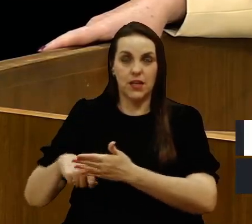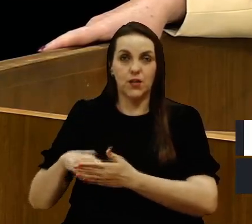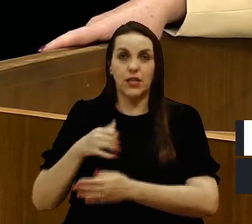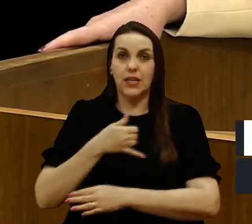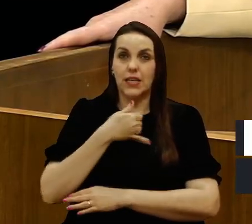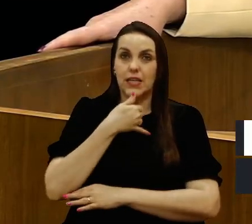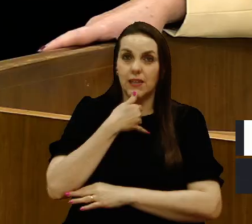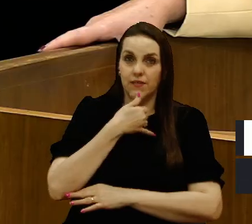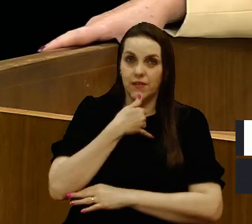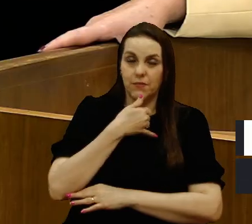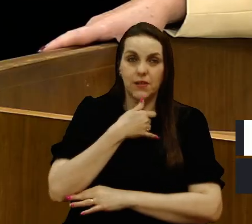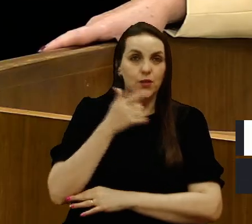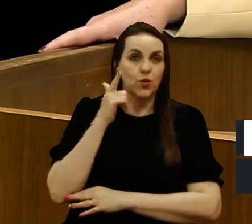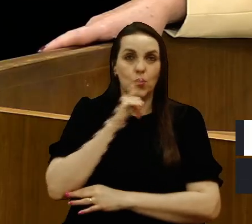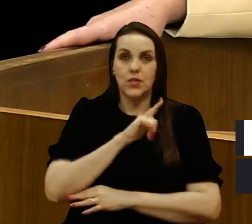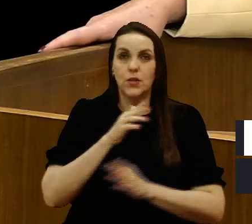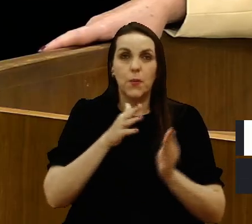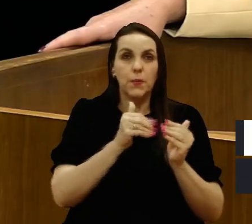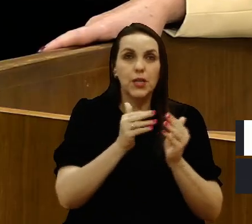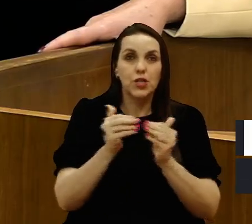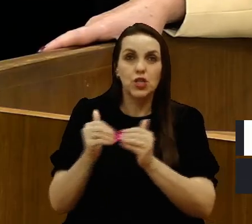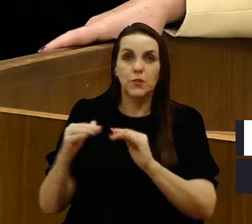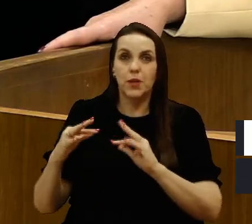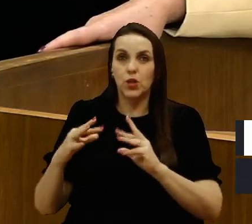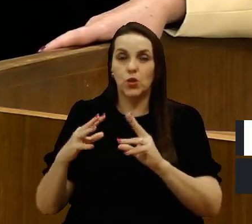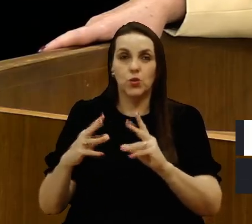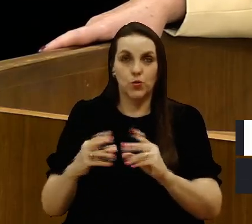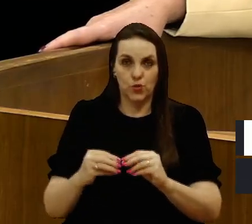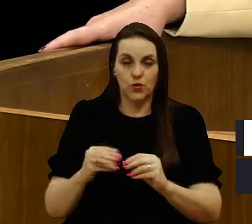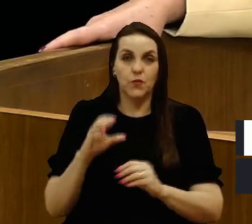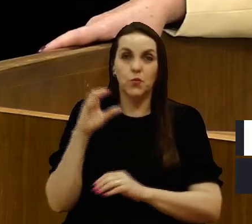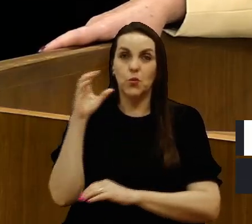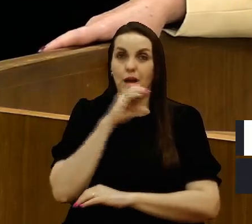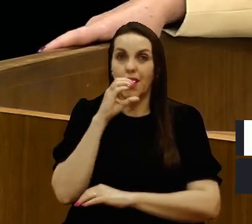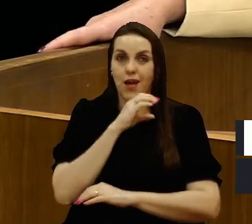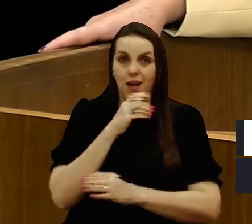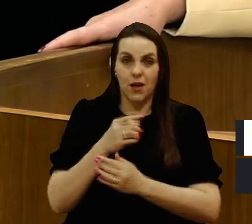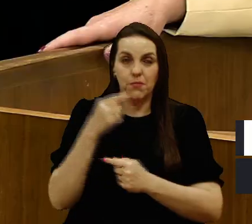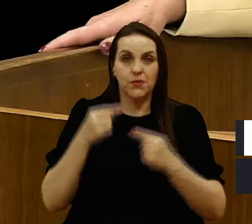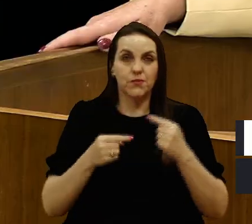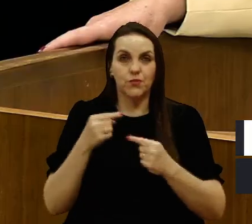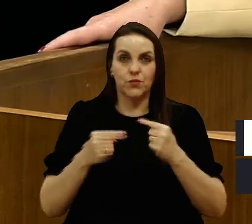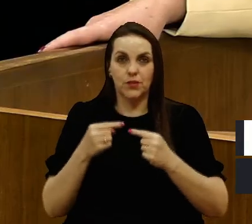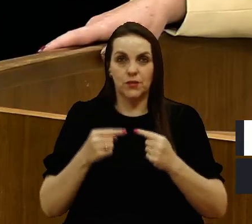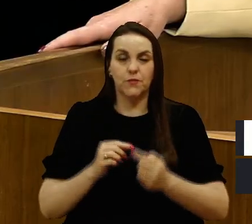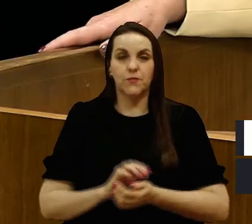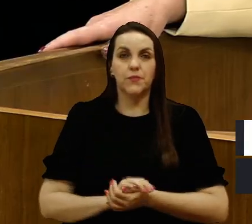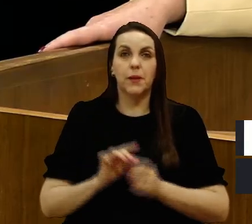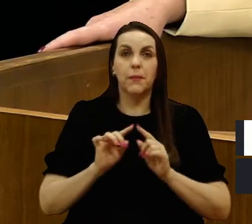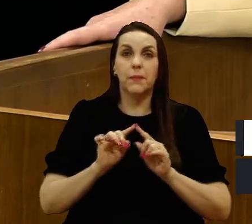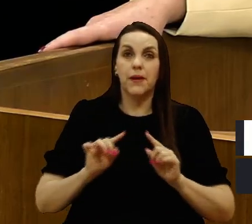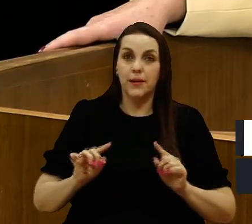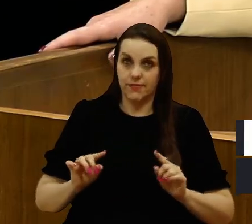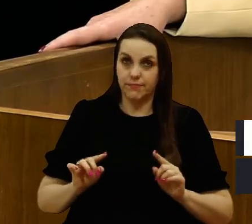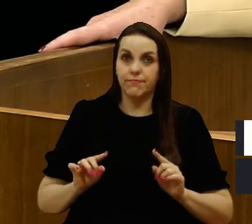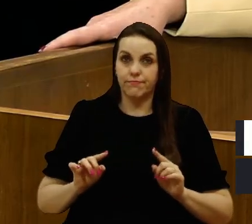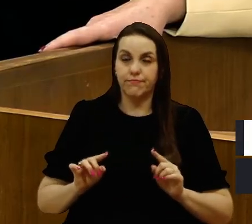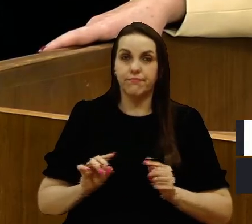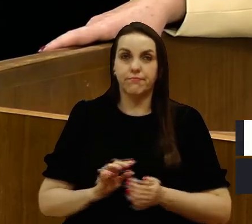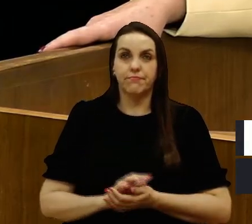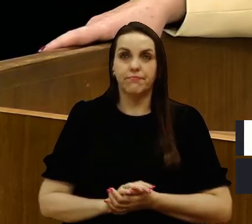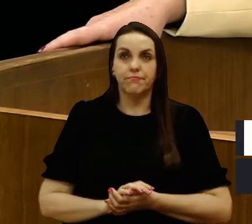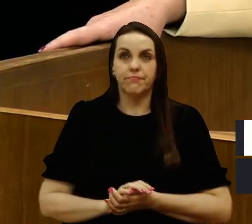conseguiu pedir para todos, foi muito rápida a discussão, mas